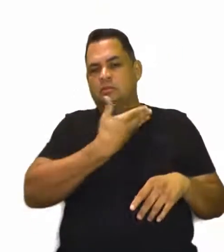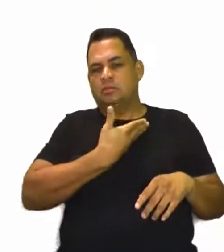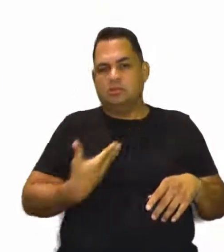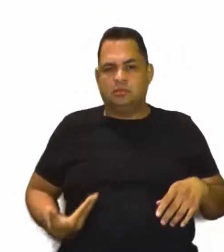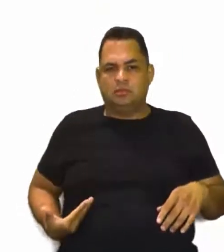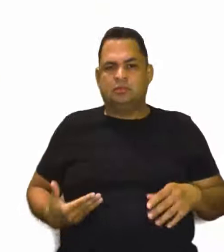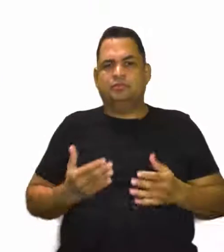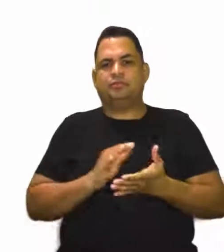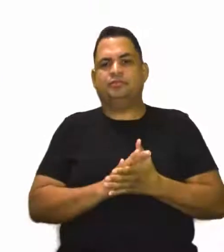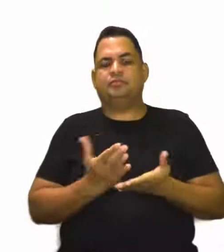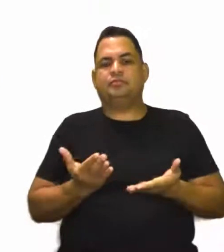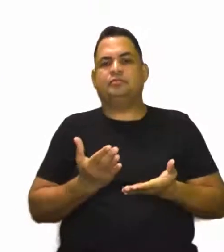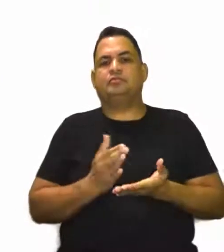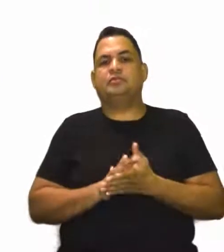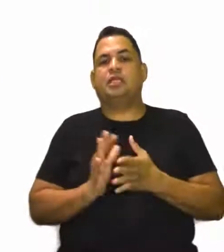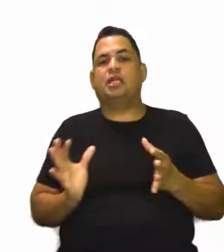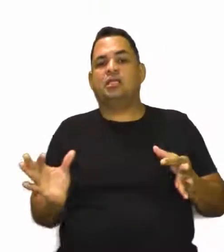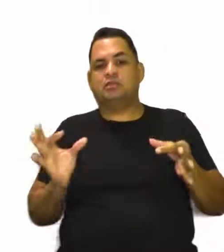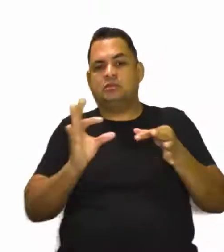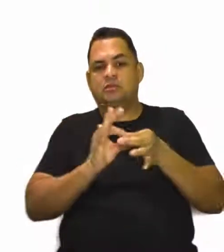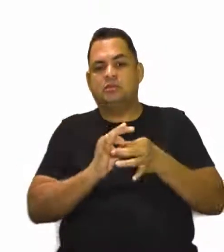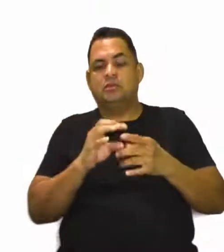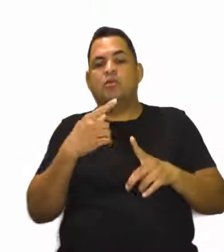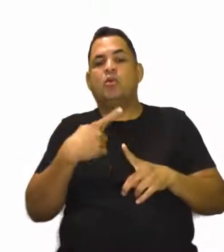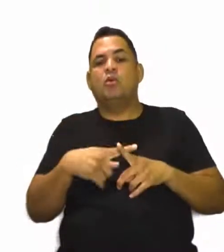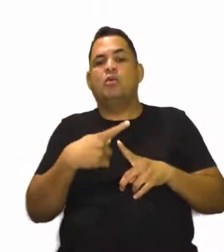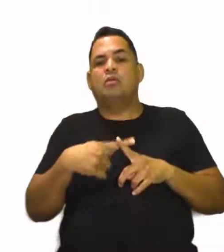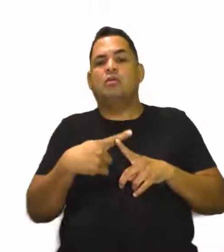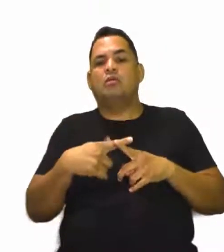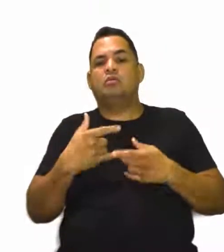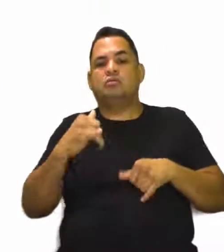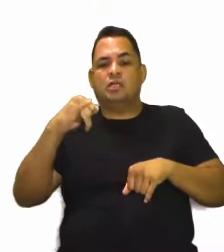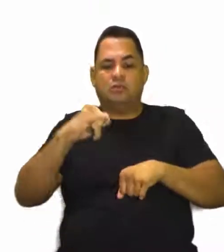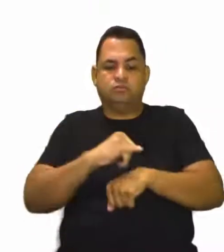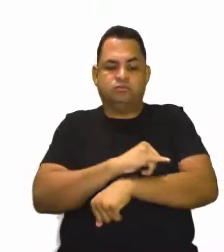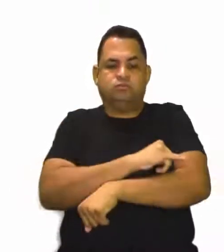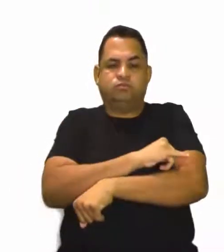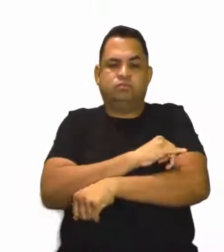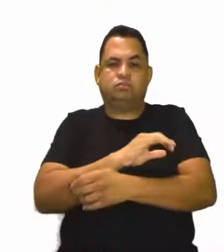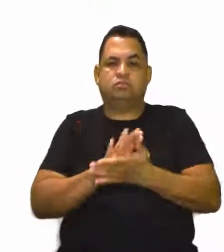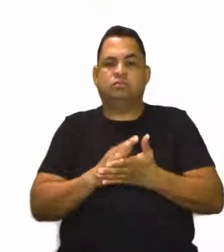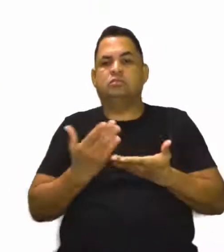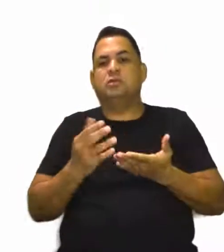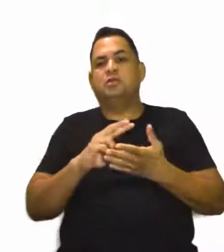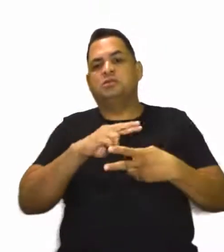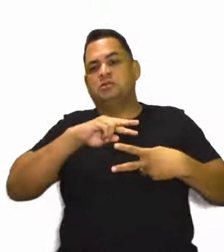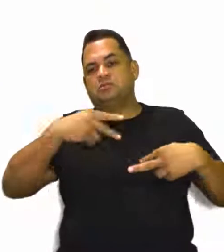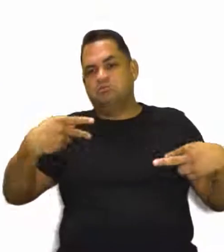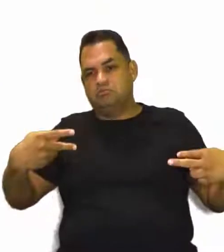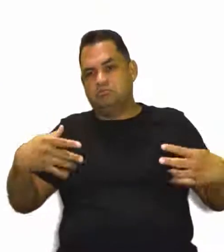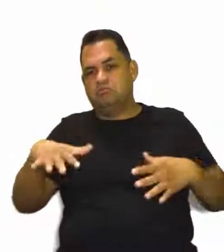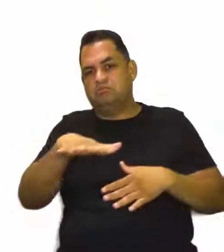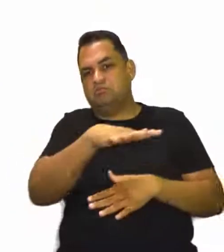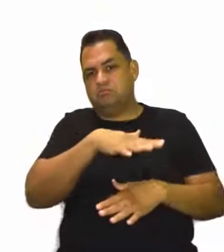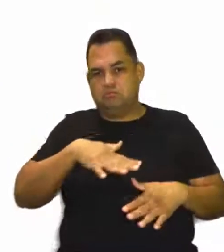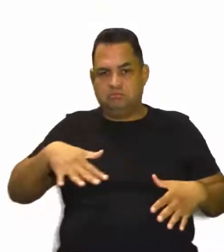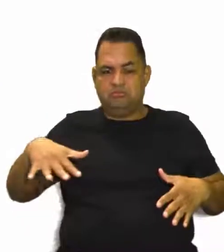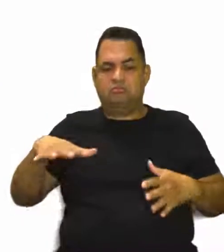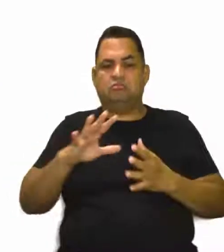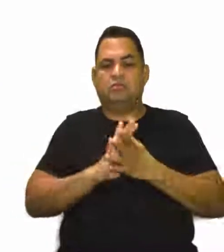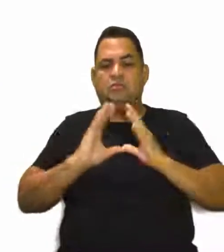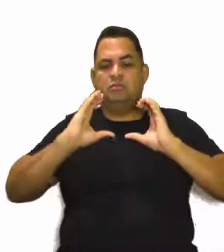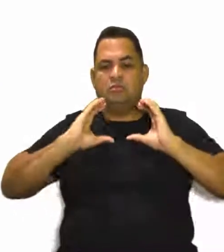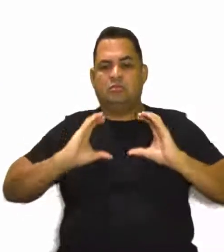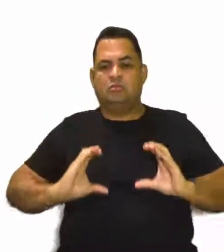pública. Estudamos aqui os fatores que estão associados a essa obesidade, que pode ser genético,